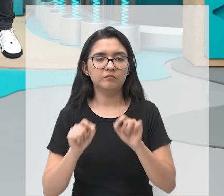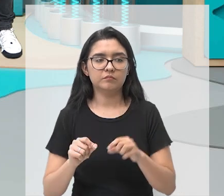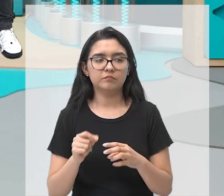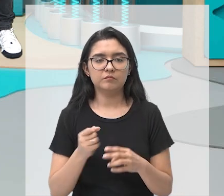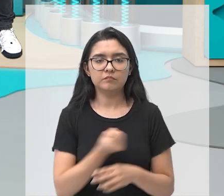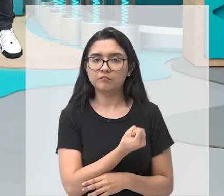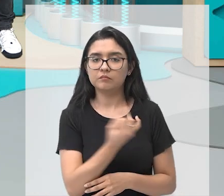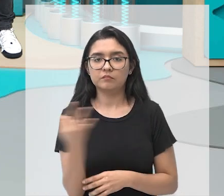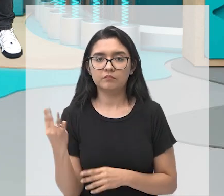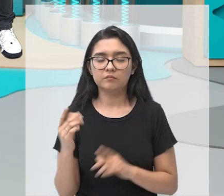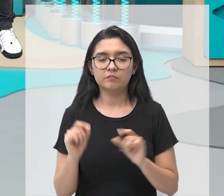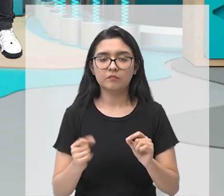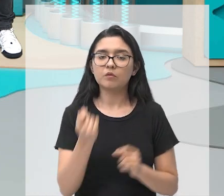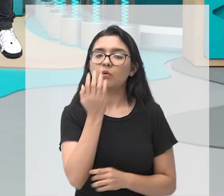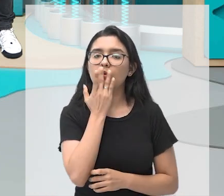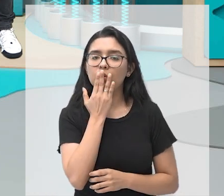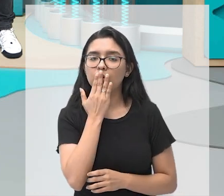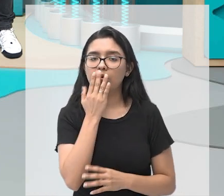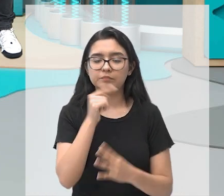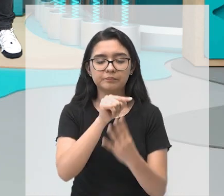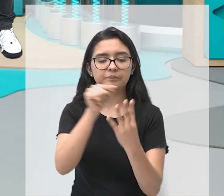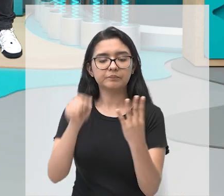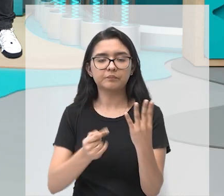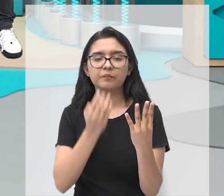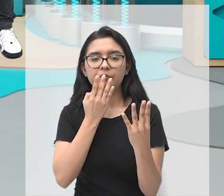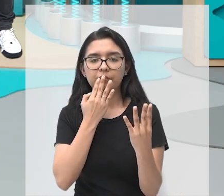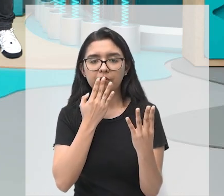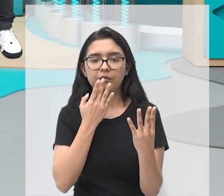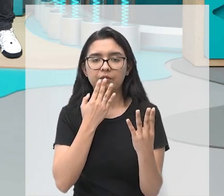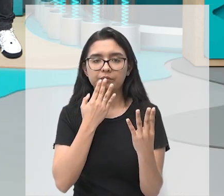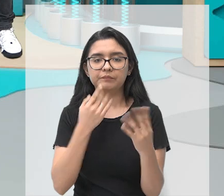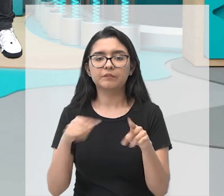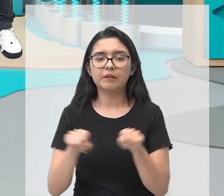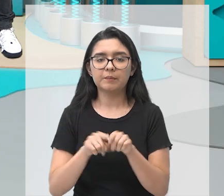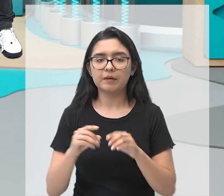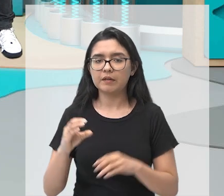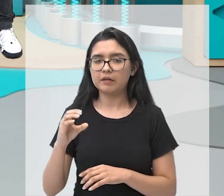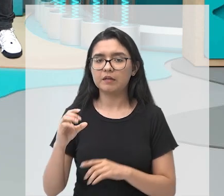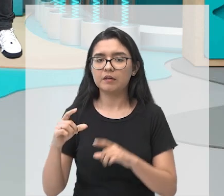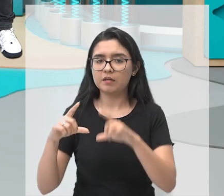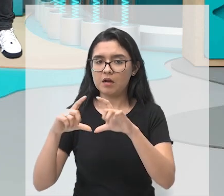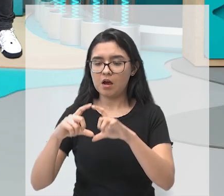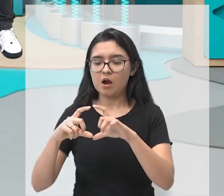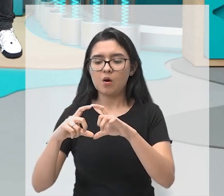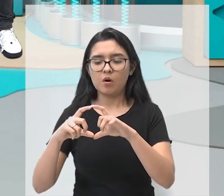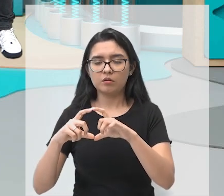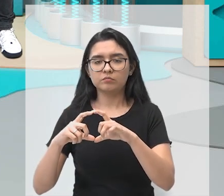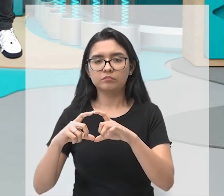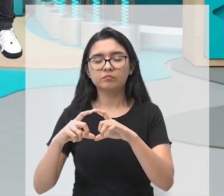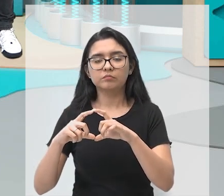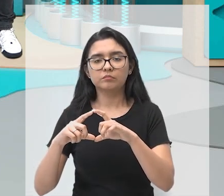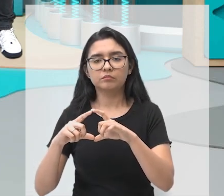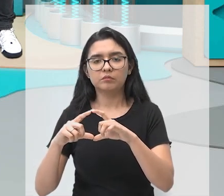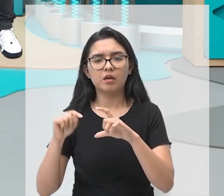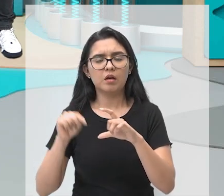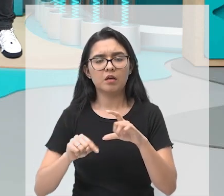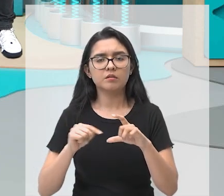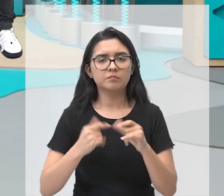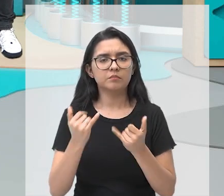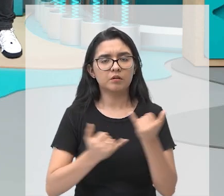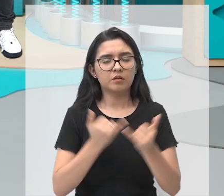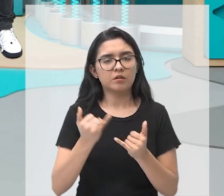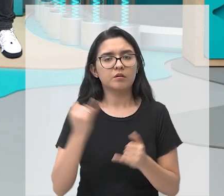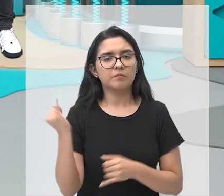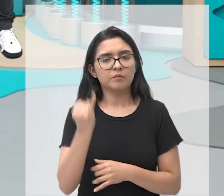mesmas cores dos pinos e argolas. Esse jogo ele é fundamental para o desenvolvimento